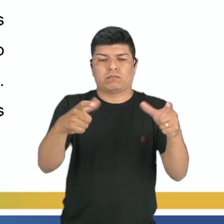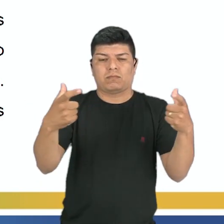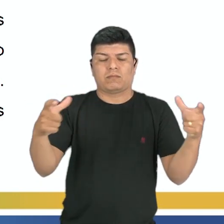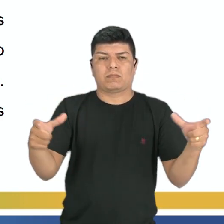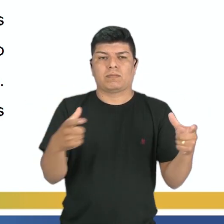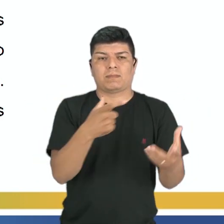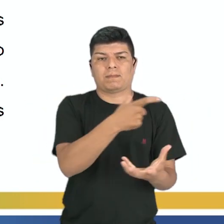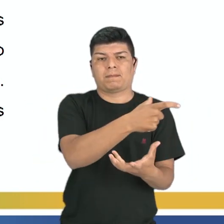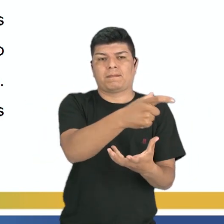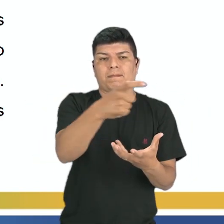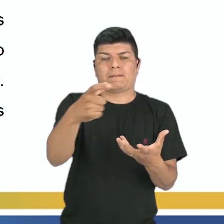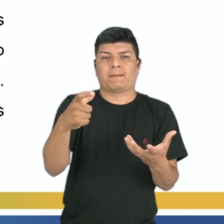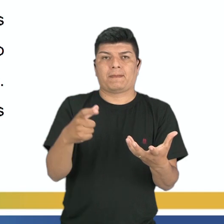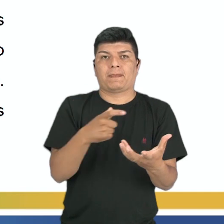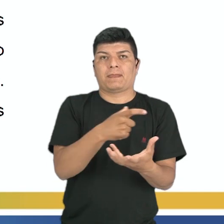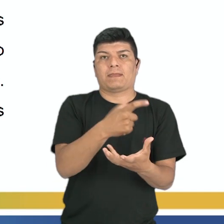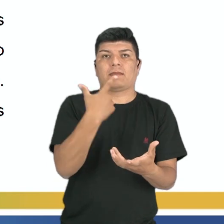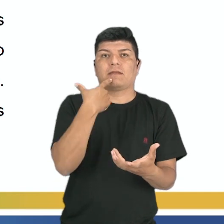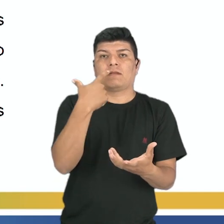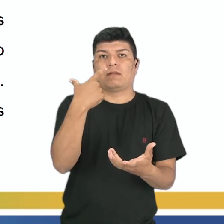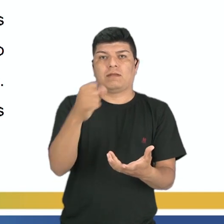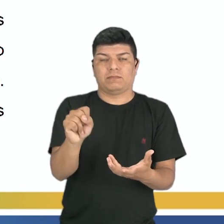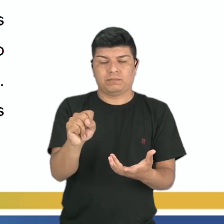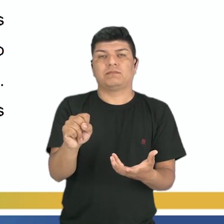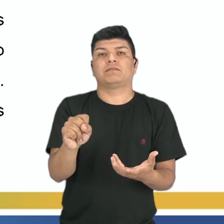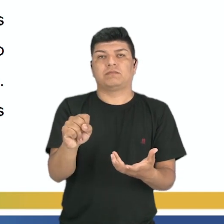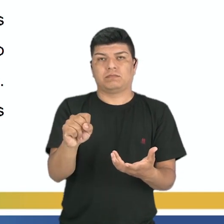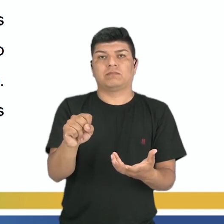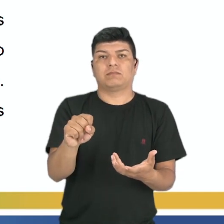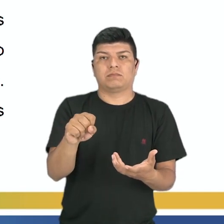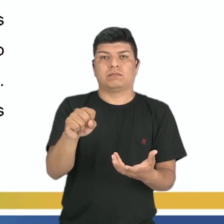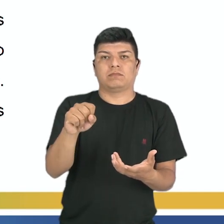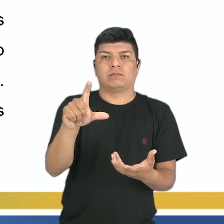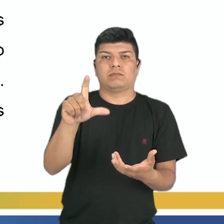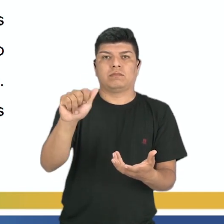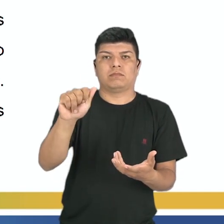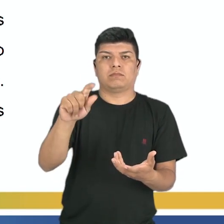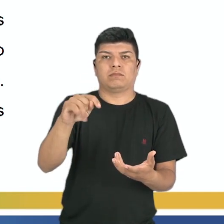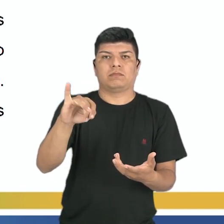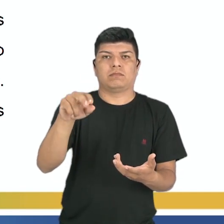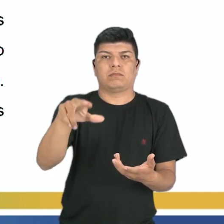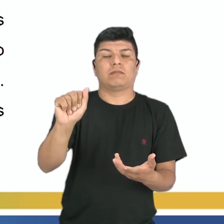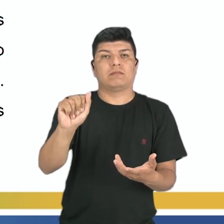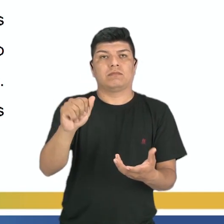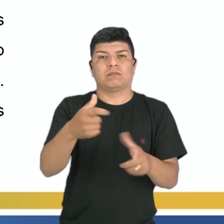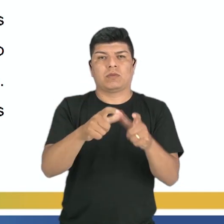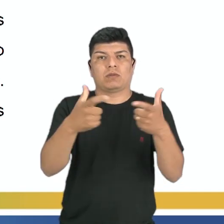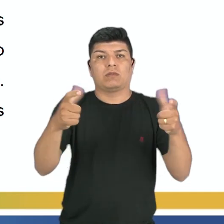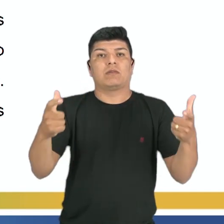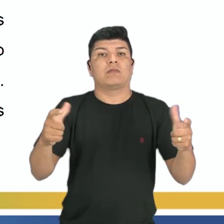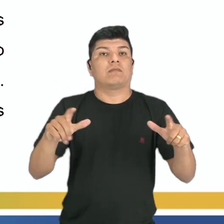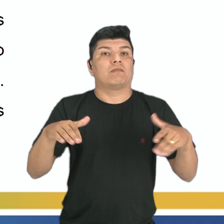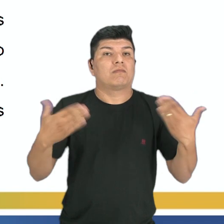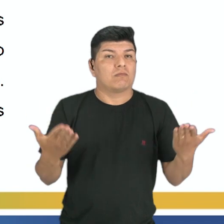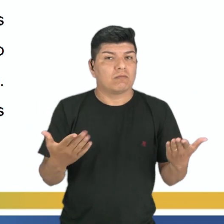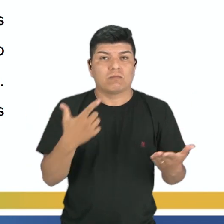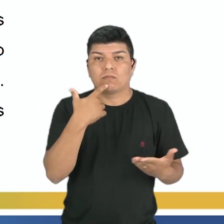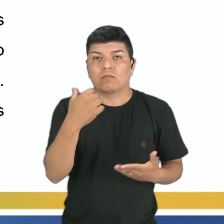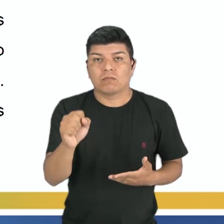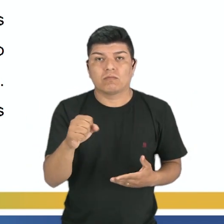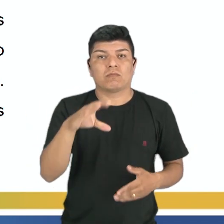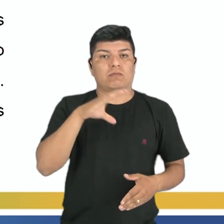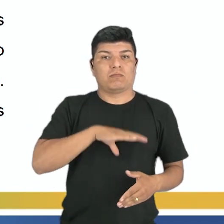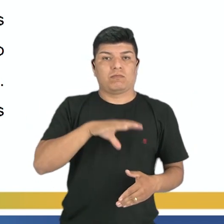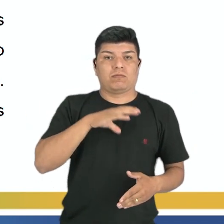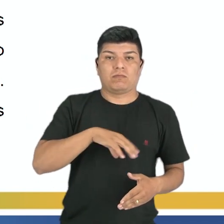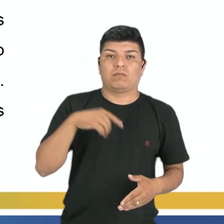territórios, isso proporcionou que as línguas descendentes do latim, ou neolatinas, se desenvolvessem. Que línguas são essas? Nós vamos ter o